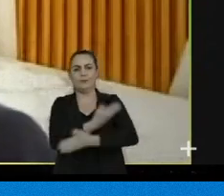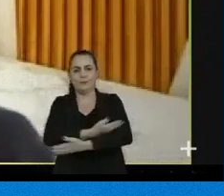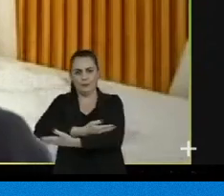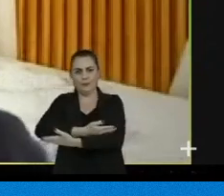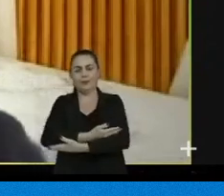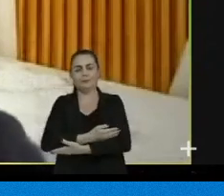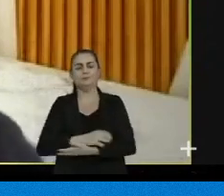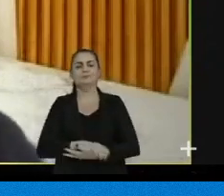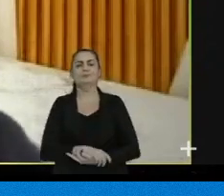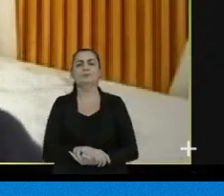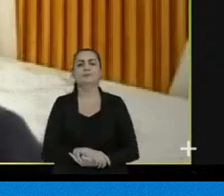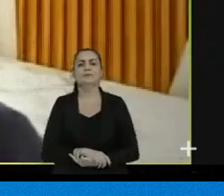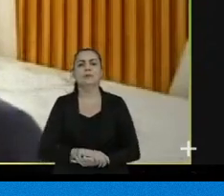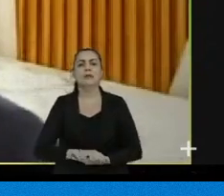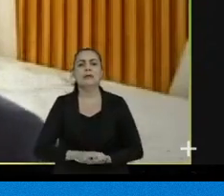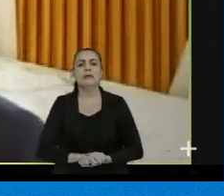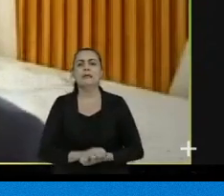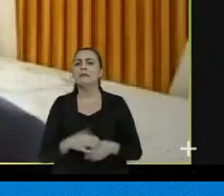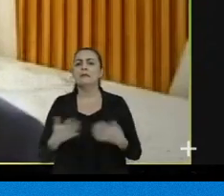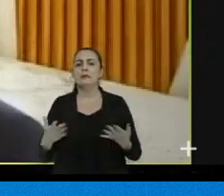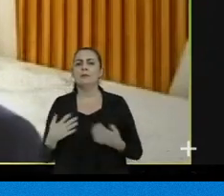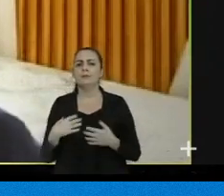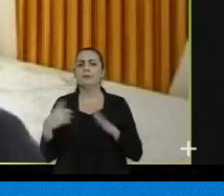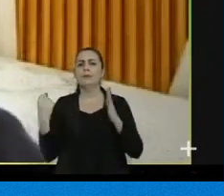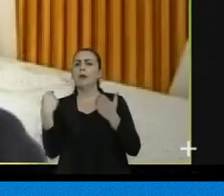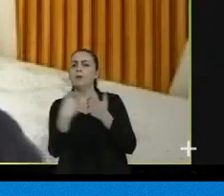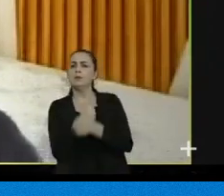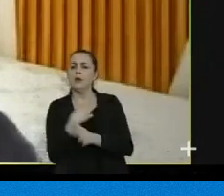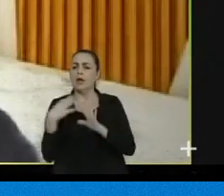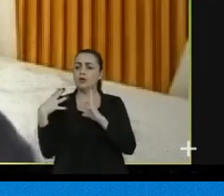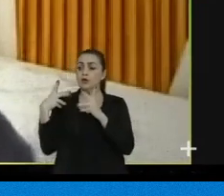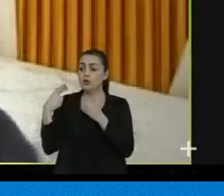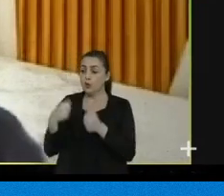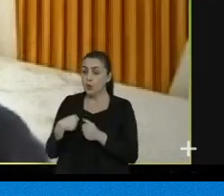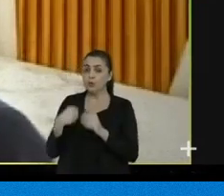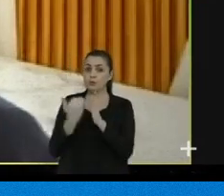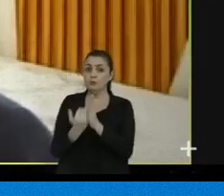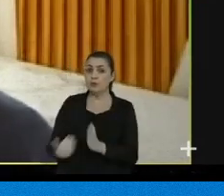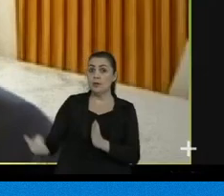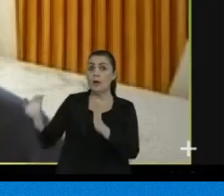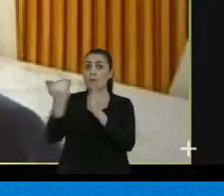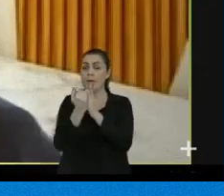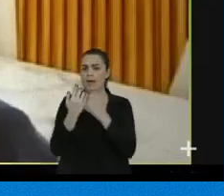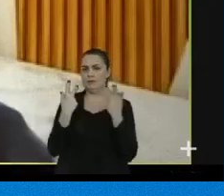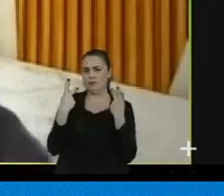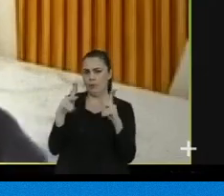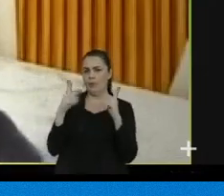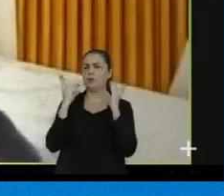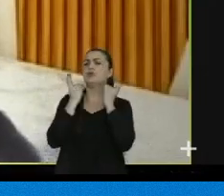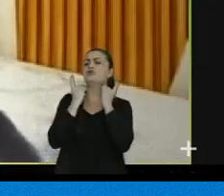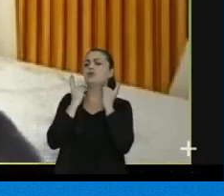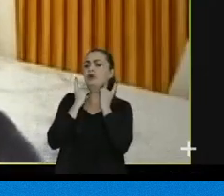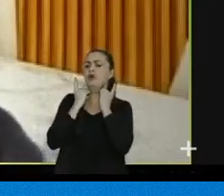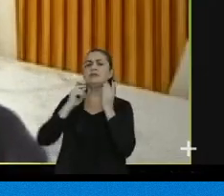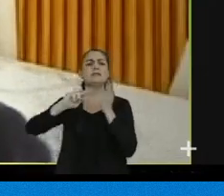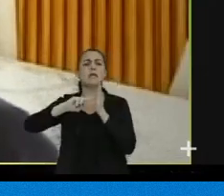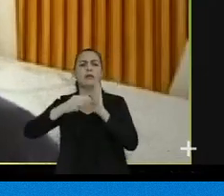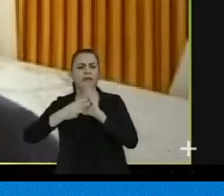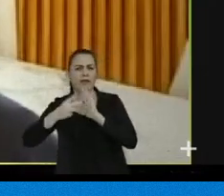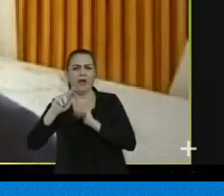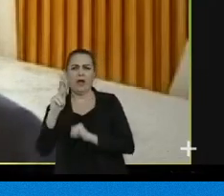Todo hipotireoidismo é Hashimoto? Não, Roberta, não é. A maioria é, tá? Mas nem